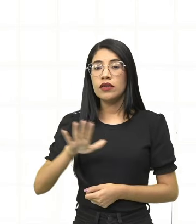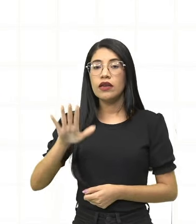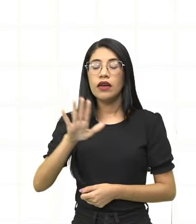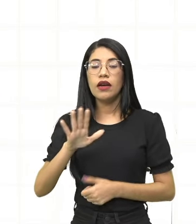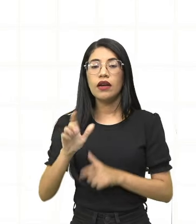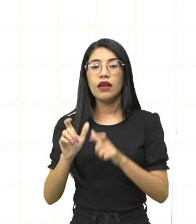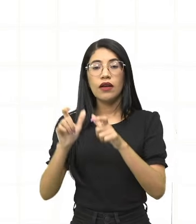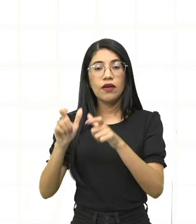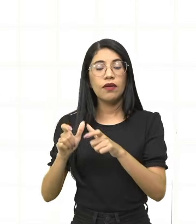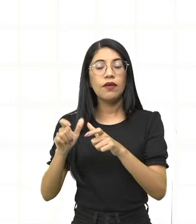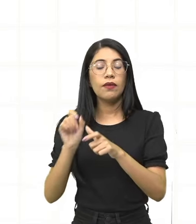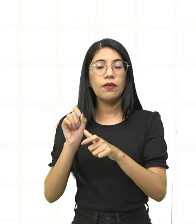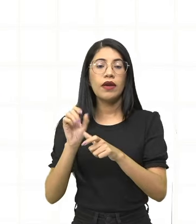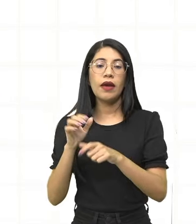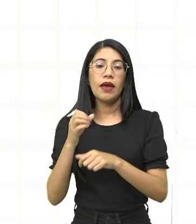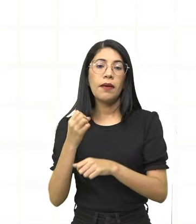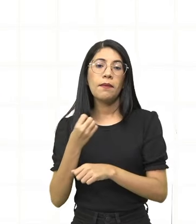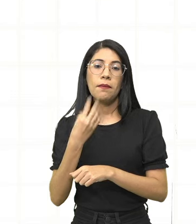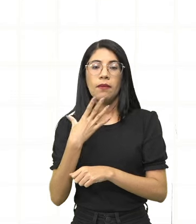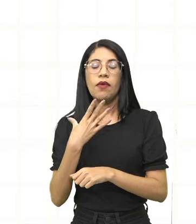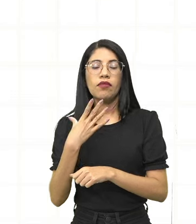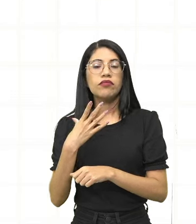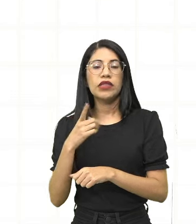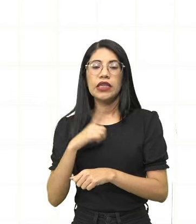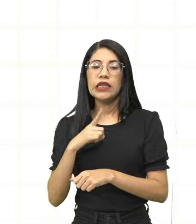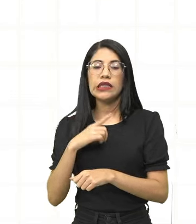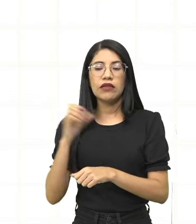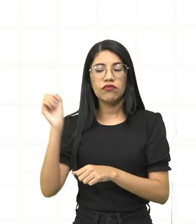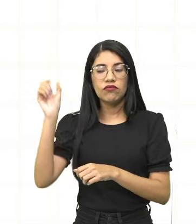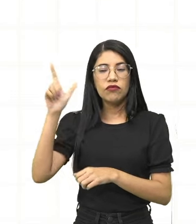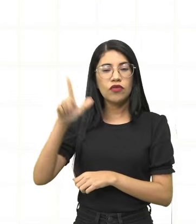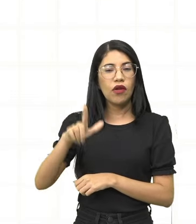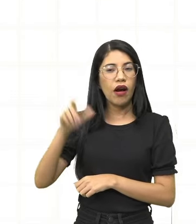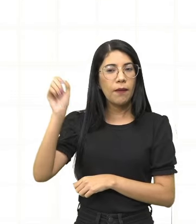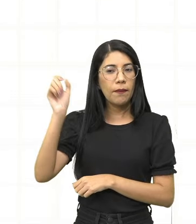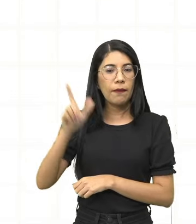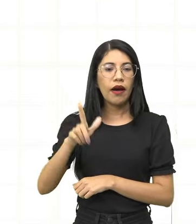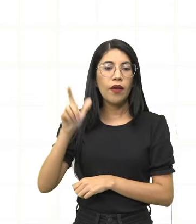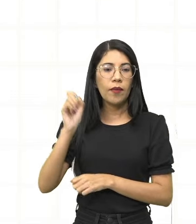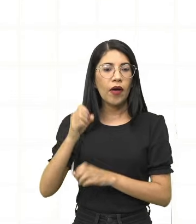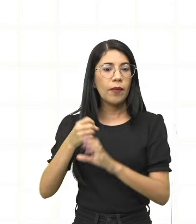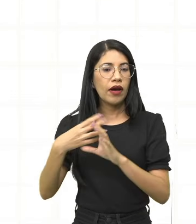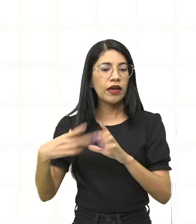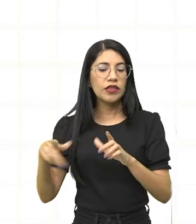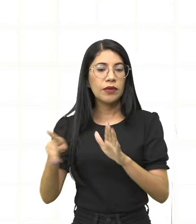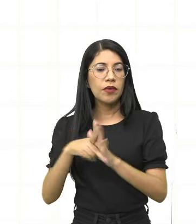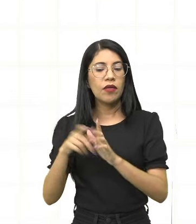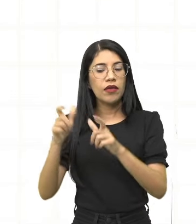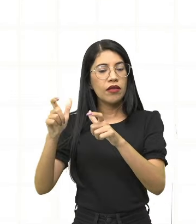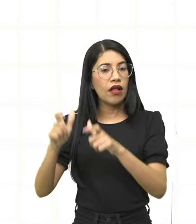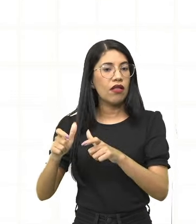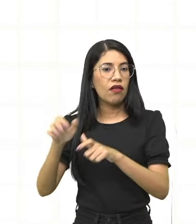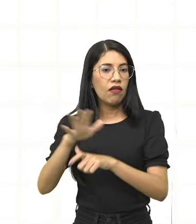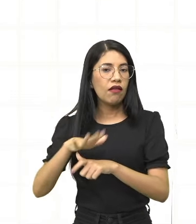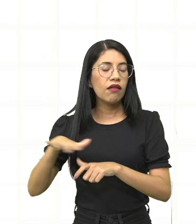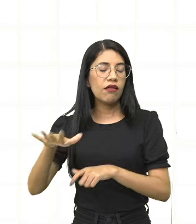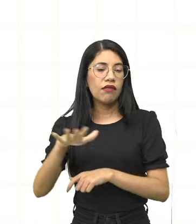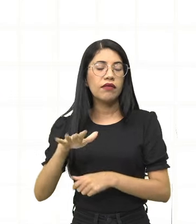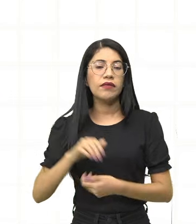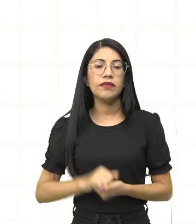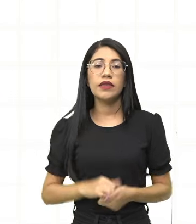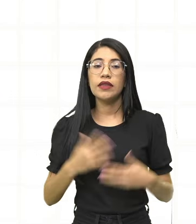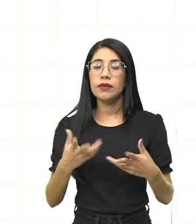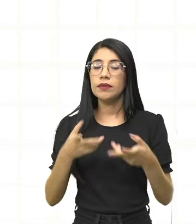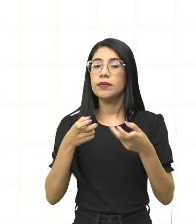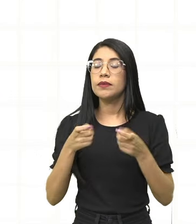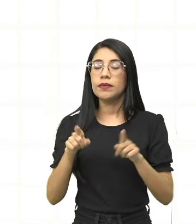né? Mais beneficiadas com relação a esse aspecto da localização, tá bom? Então, a gente